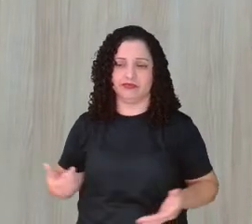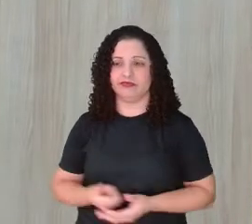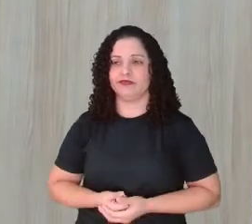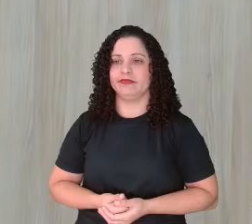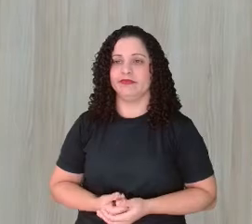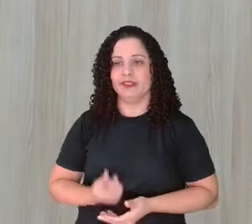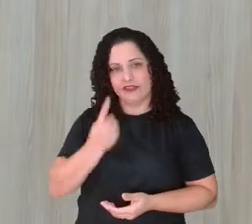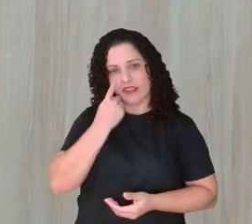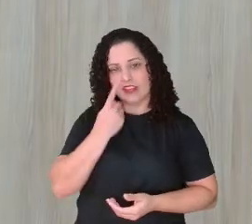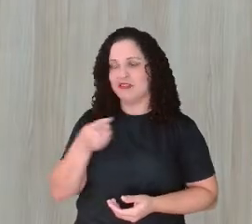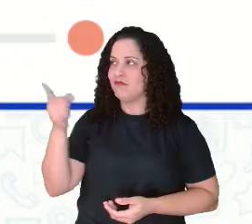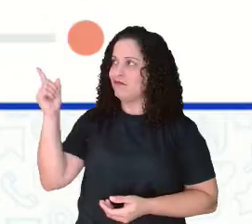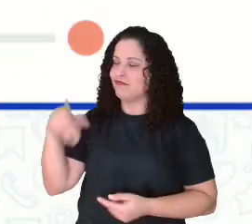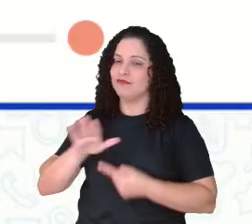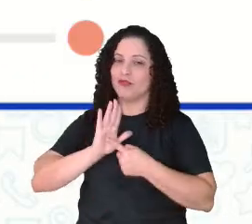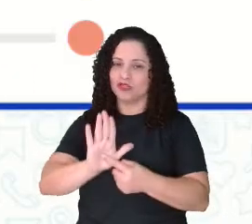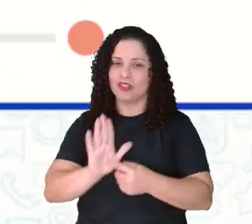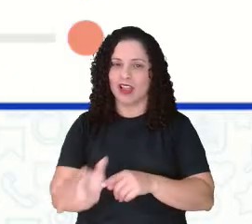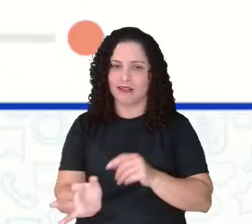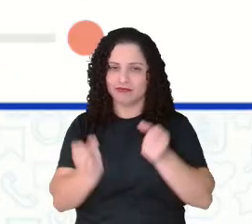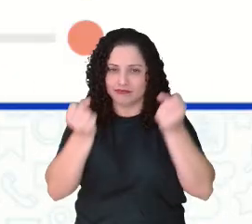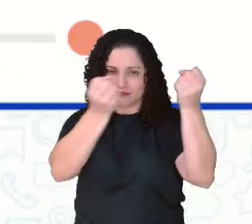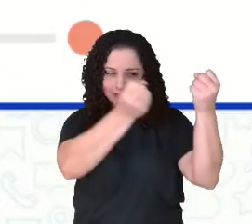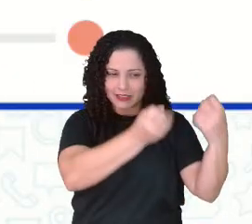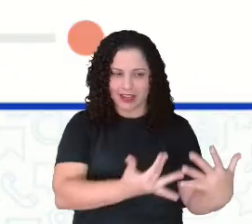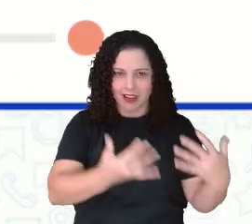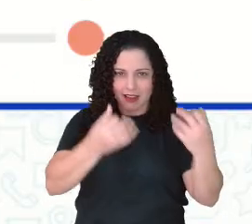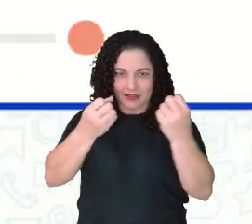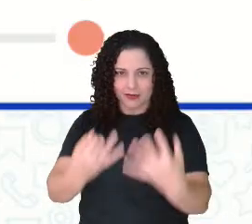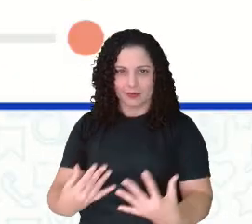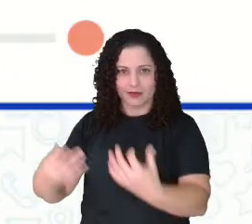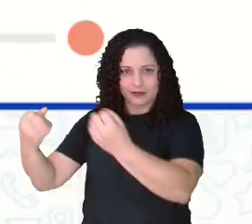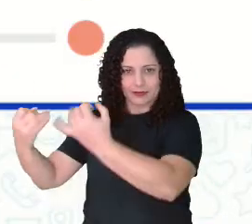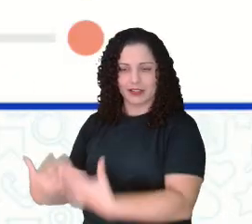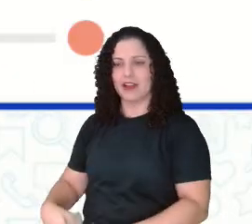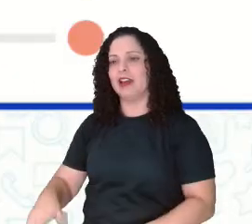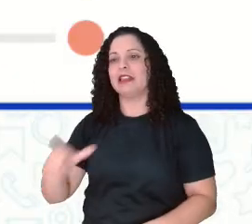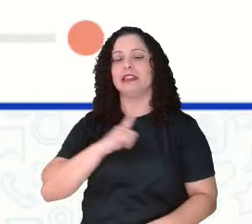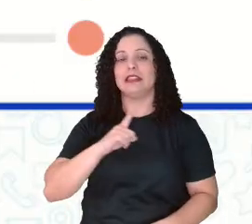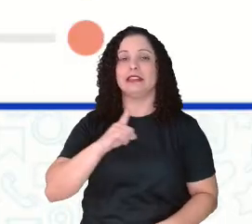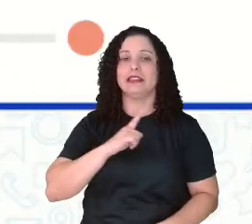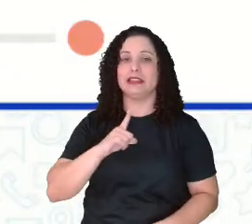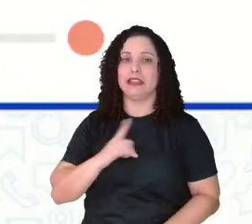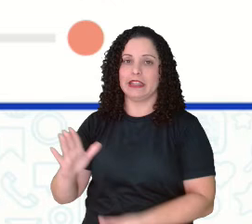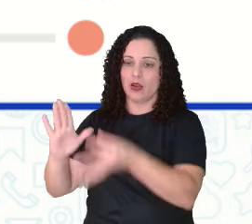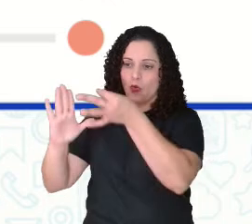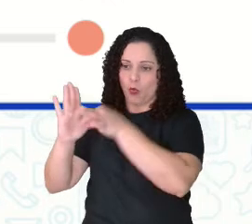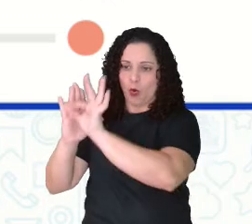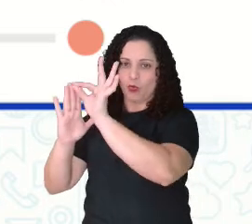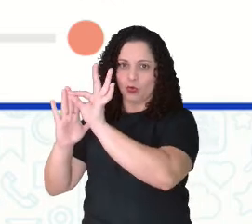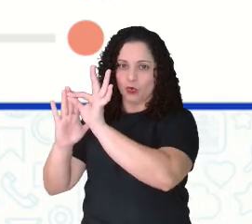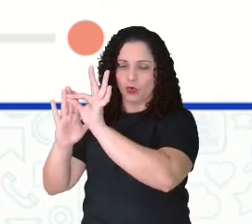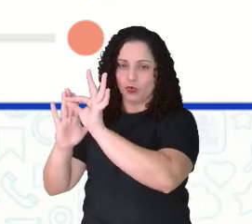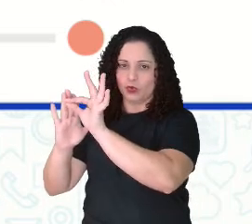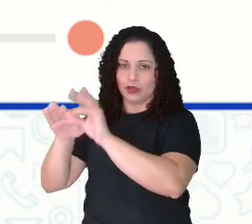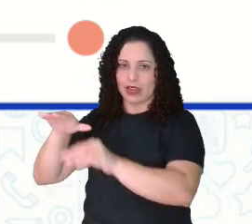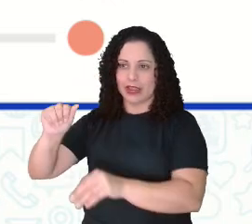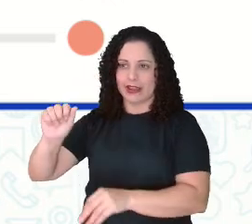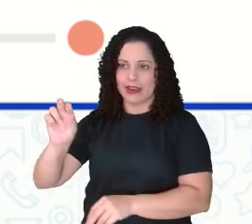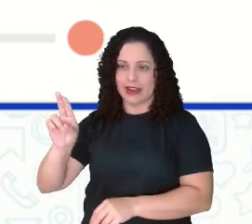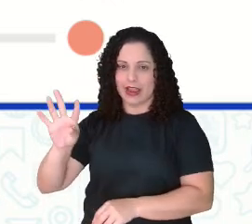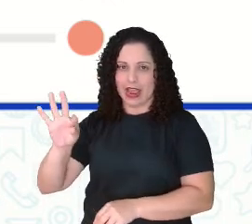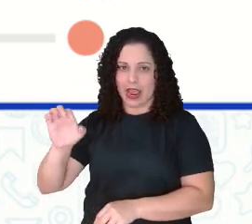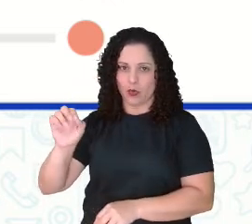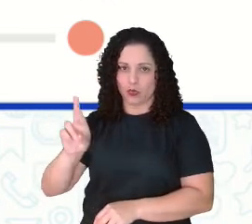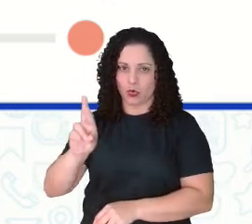esse esquema que eu fiz para vocês, tá? A gente tem o autor. Aí tem uma setinha, tem o texto. Aí